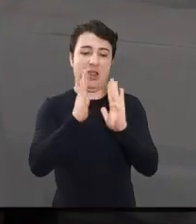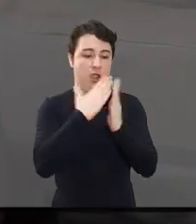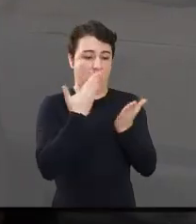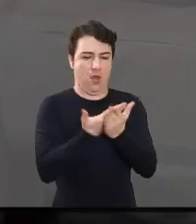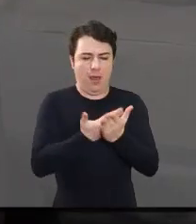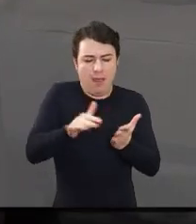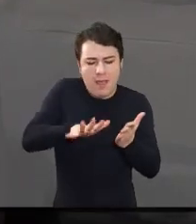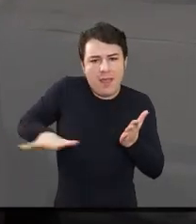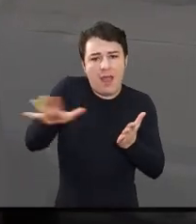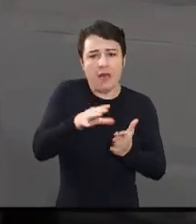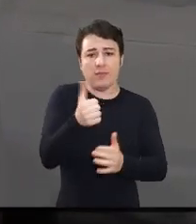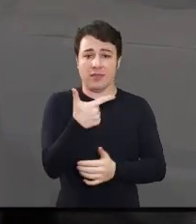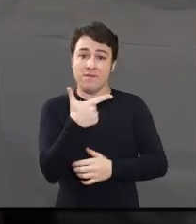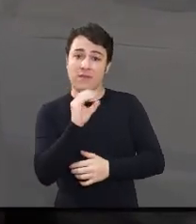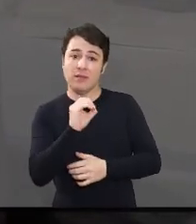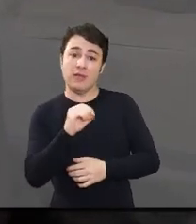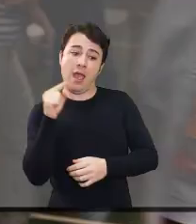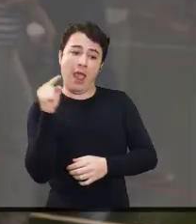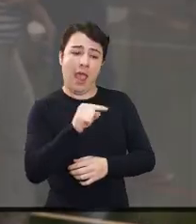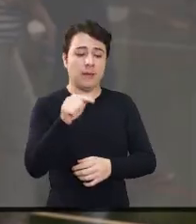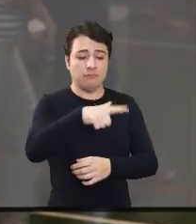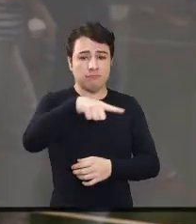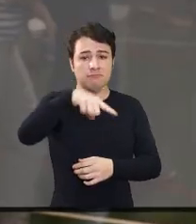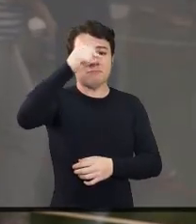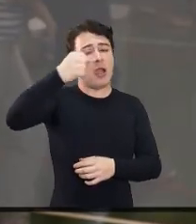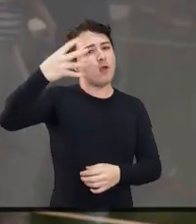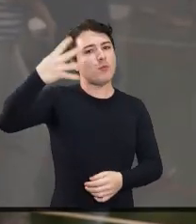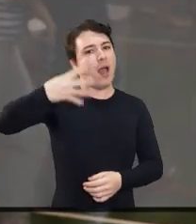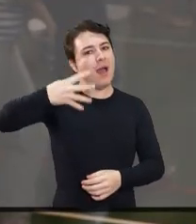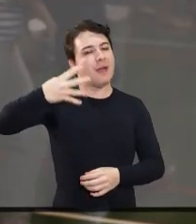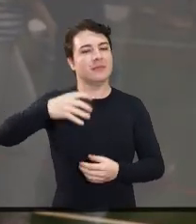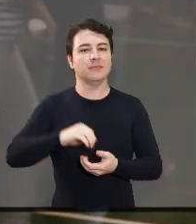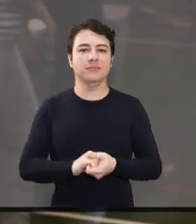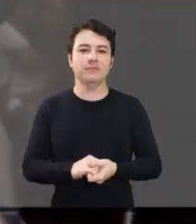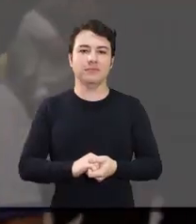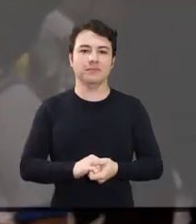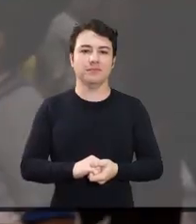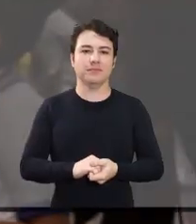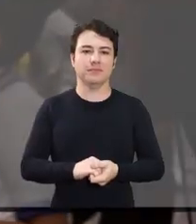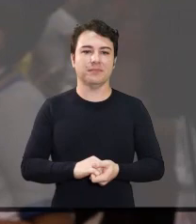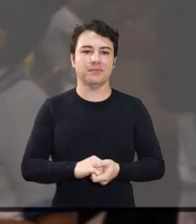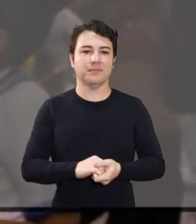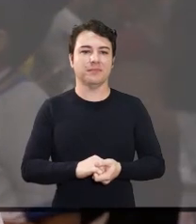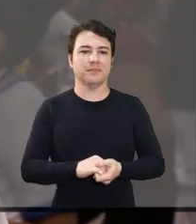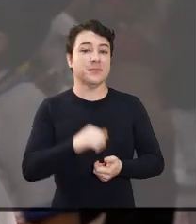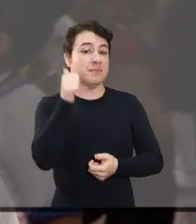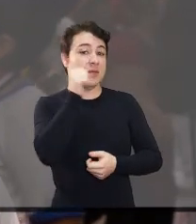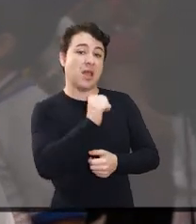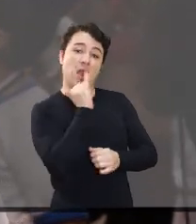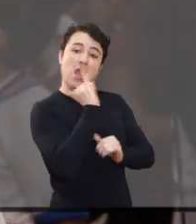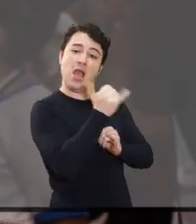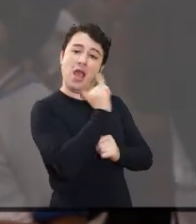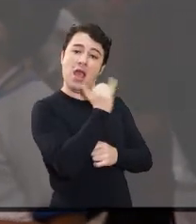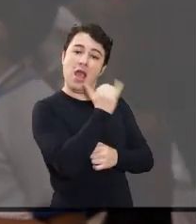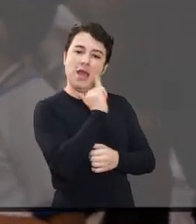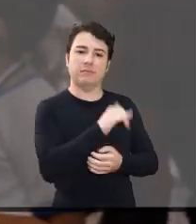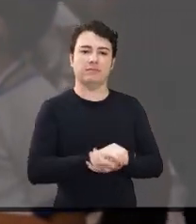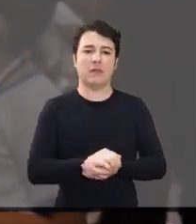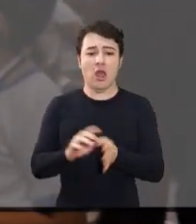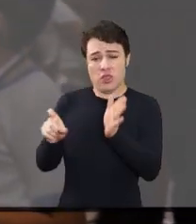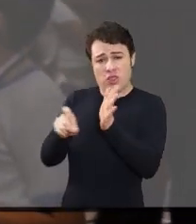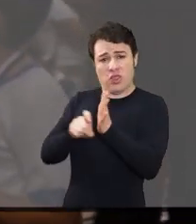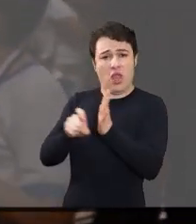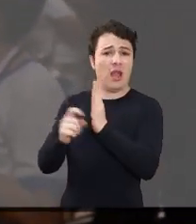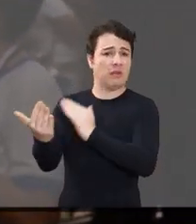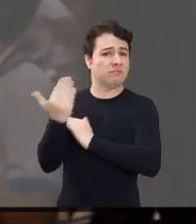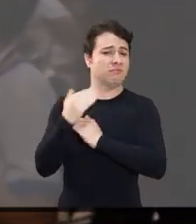as 120 crianças, a dela foi entre as 4 melhor da escola. Júnia, conta o que aprendeu. Que as drogas não